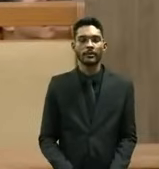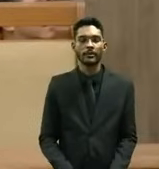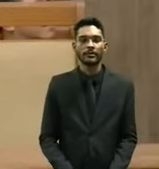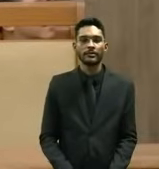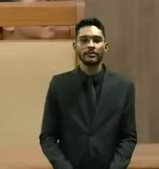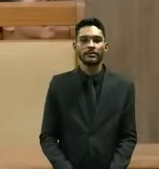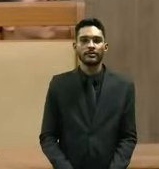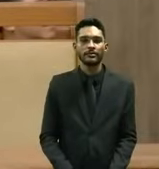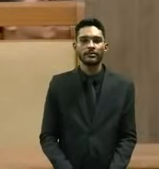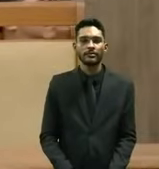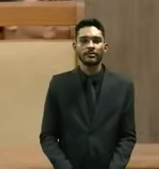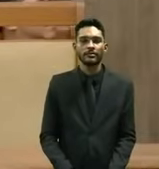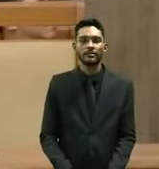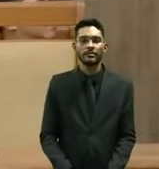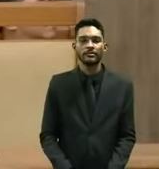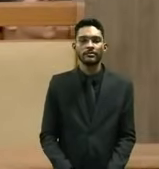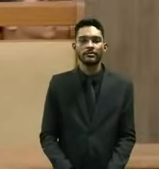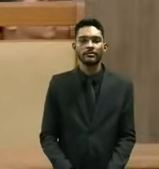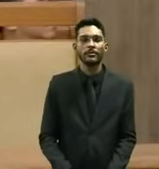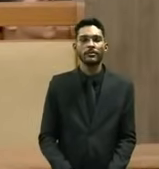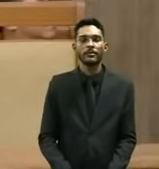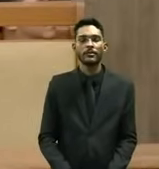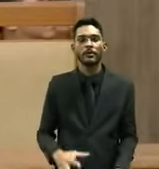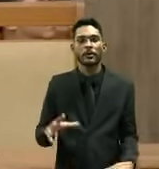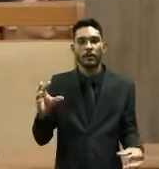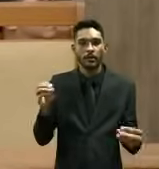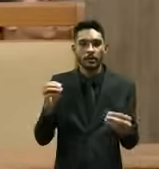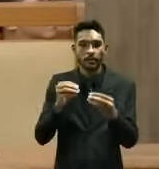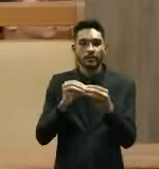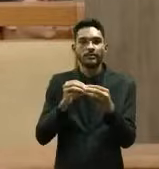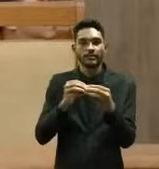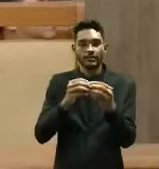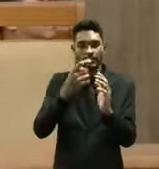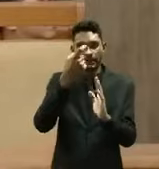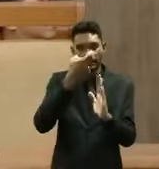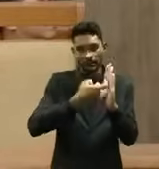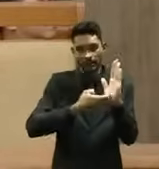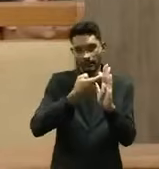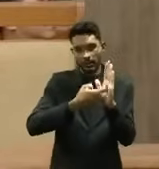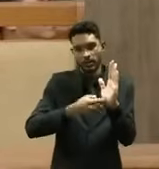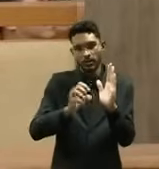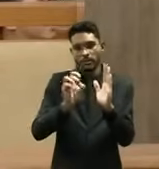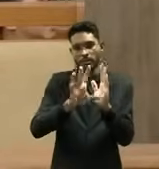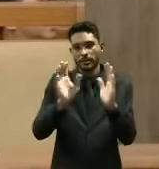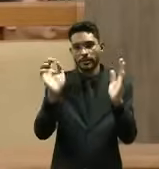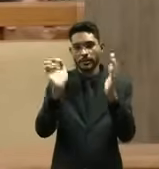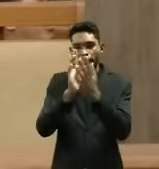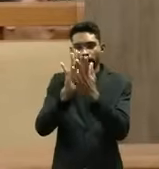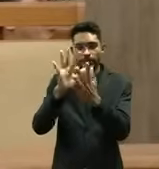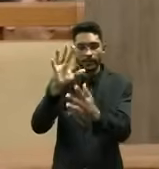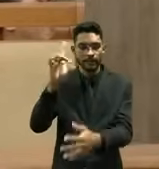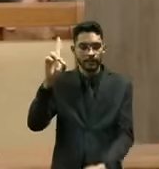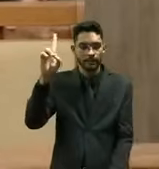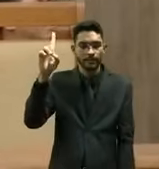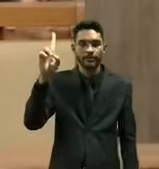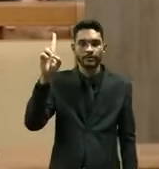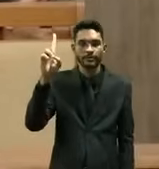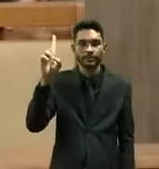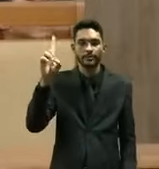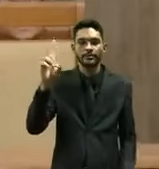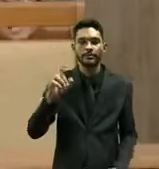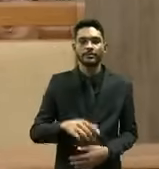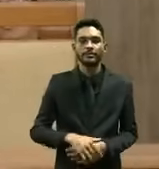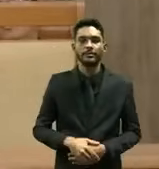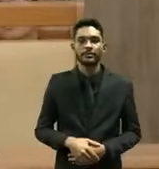texto olha aqui é só para glorificar vamos o que se é só para glorificar nós temos que fazer o quê dizer ao povo o